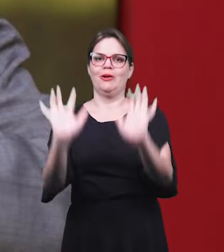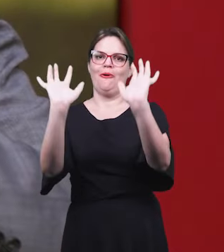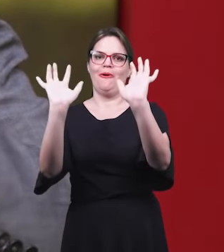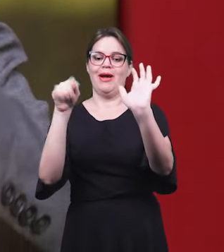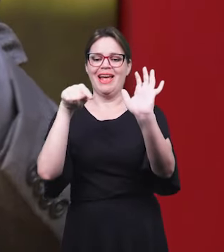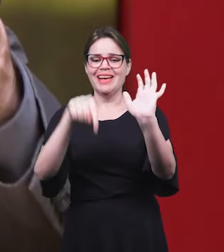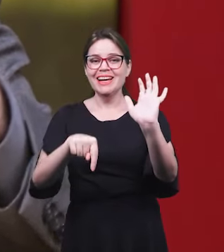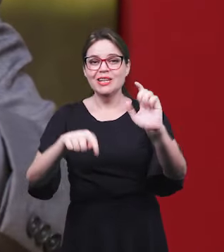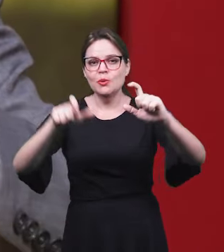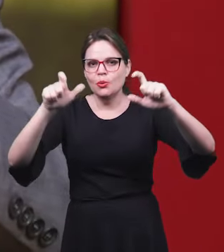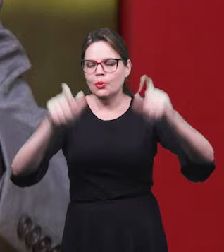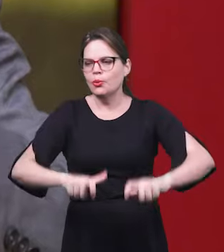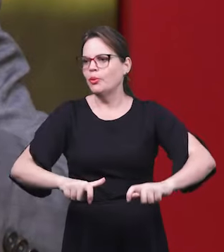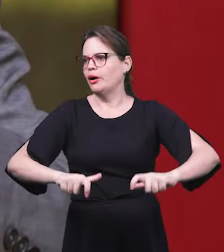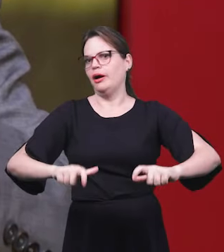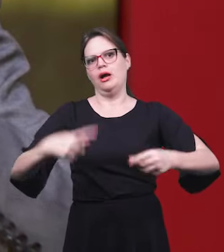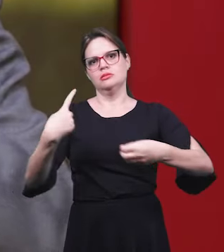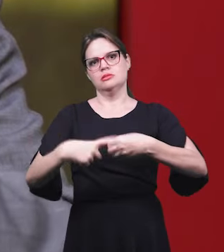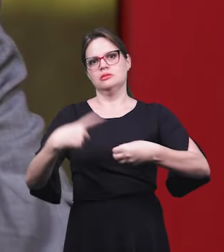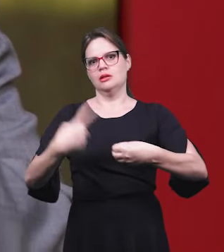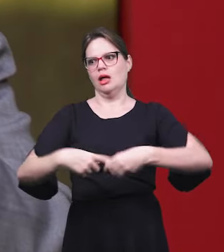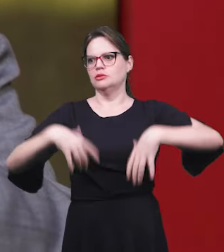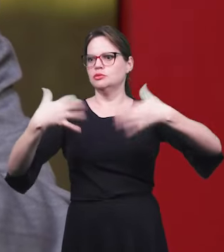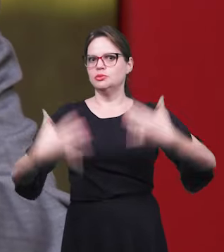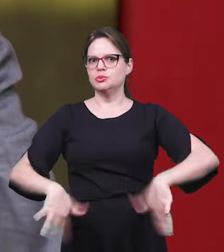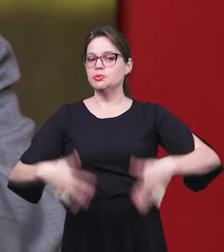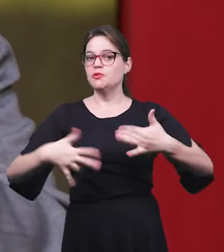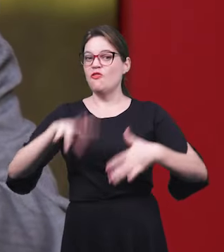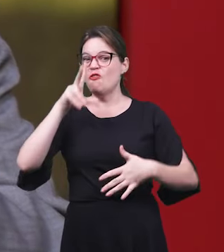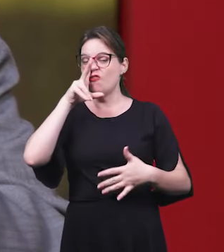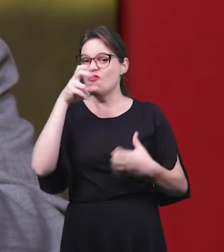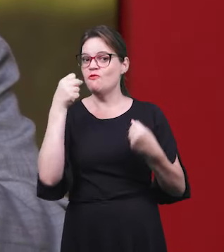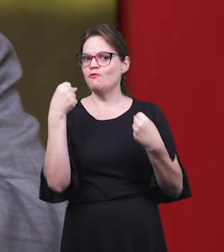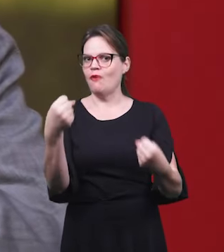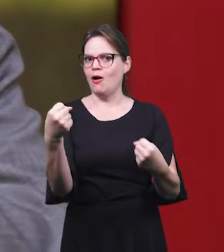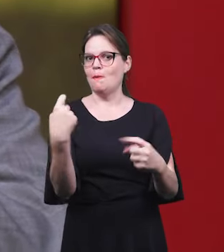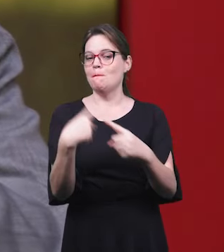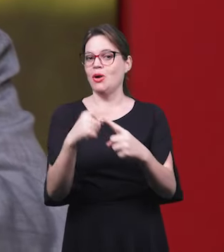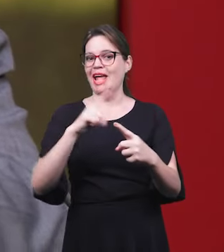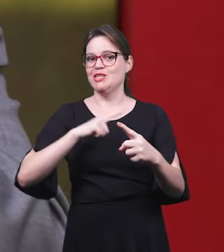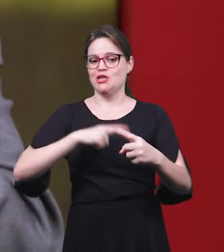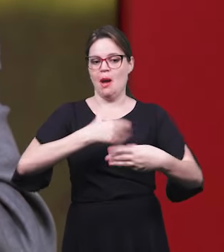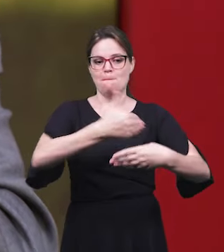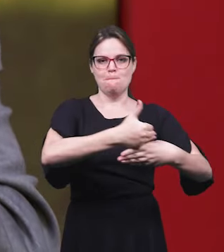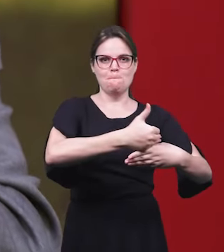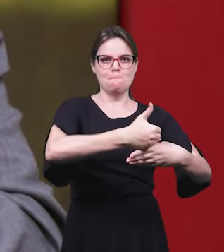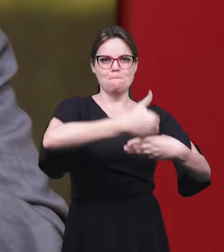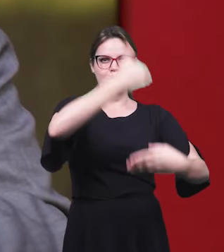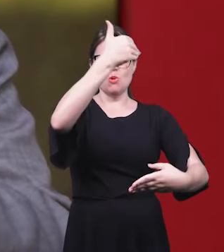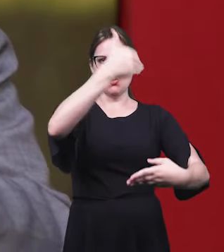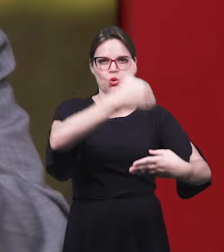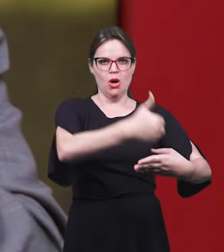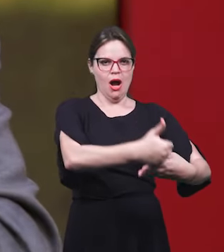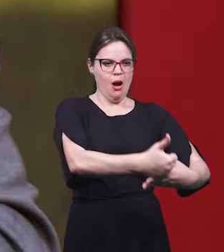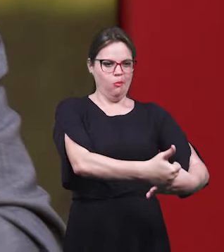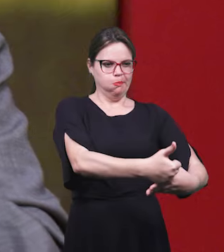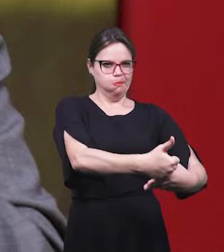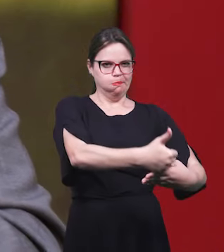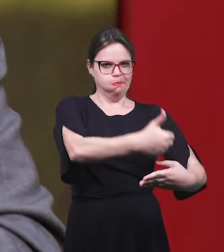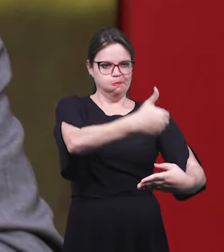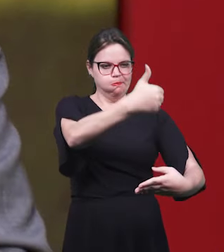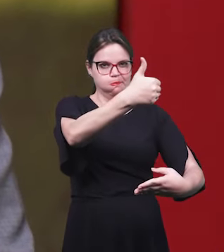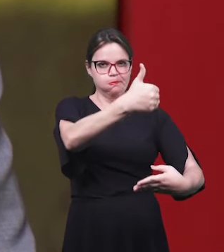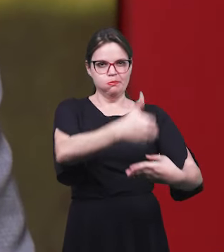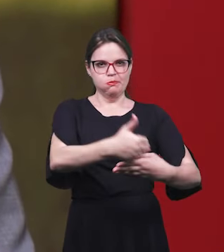eram muros largos e fortes. A casa de Raabe era em cima do muro e tinham portas e você não podia